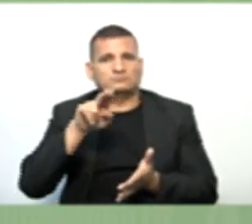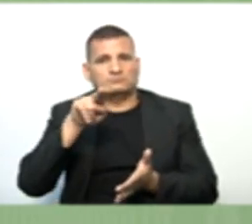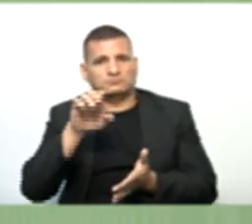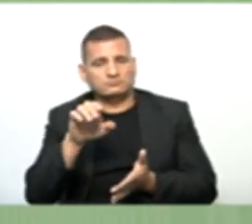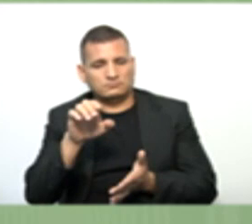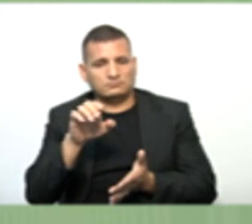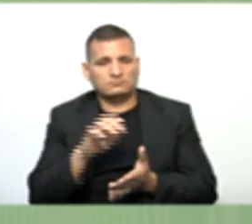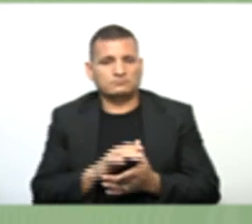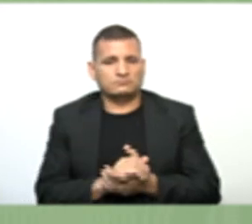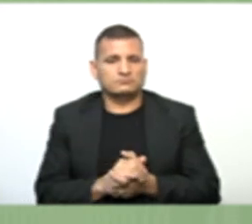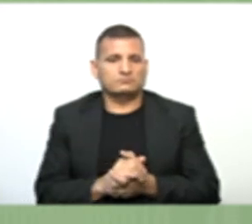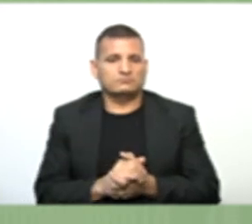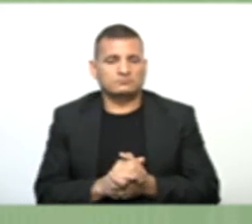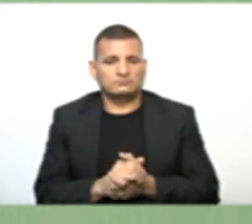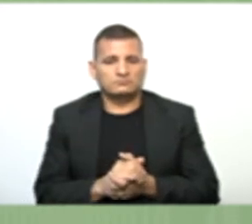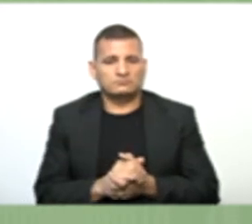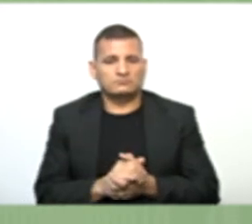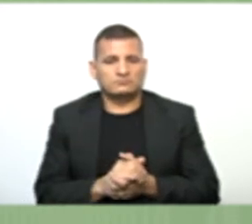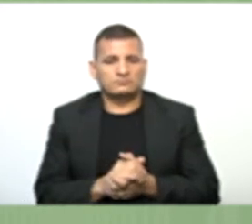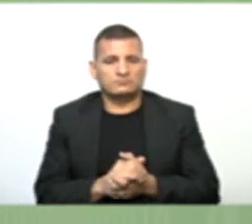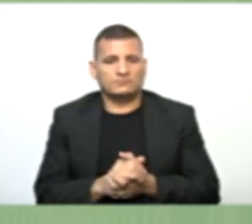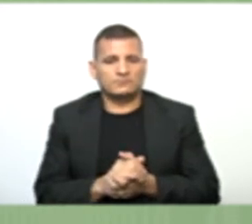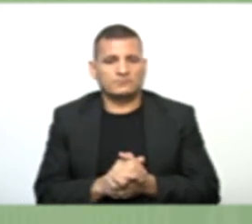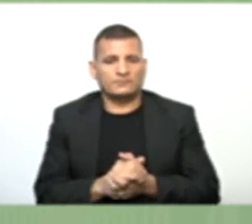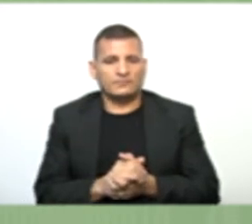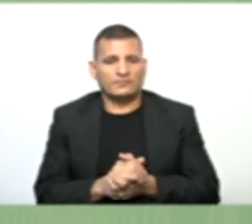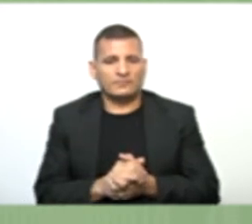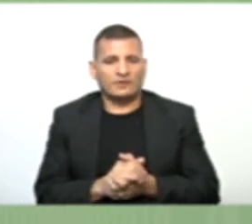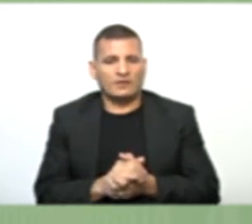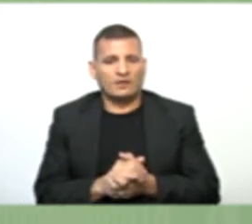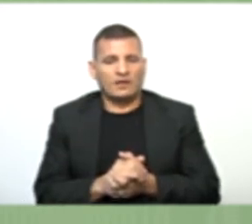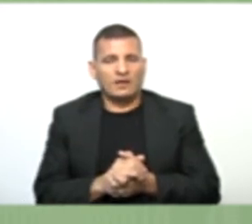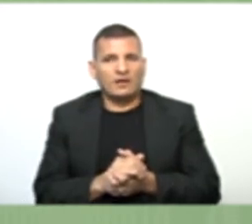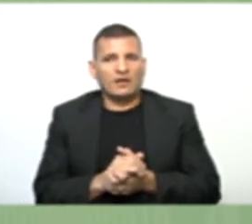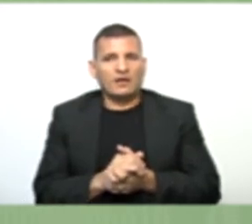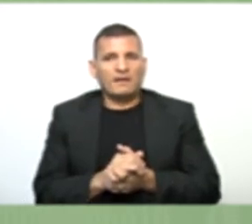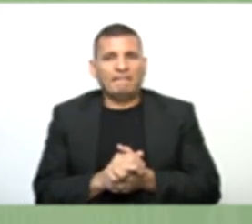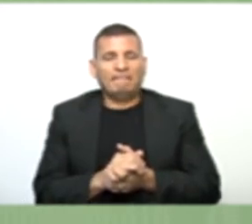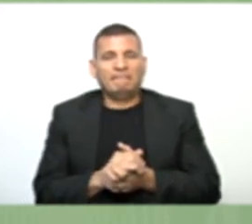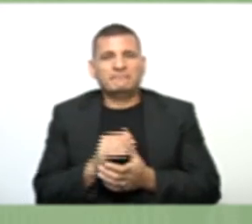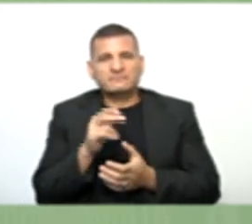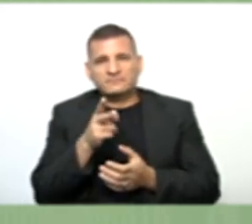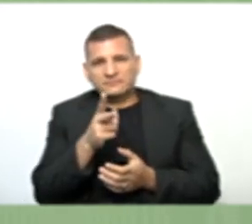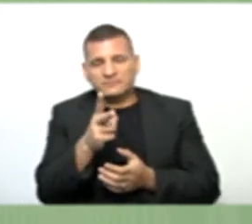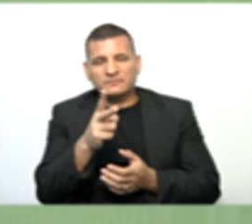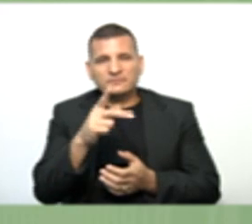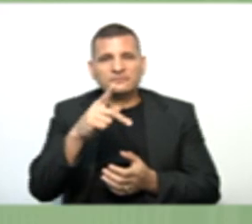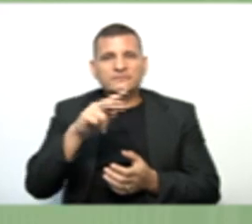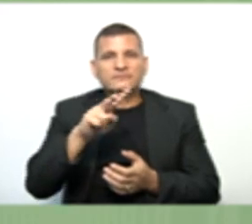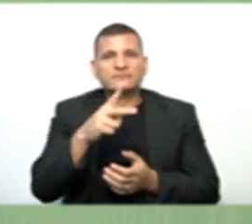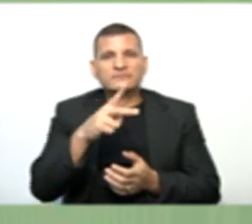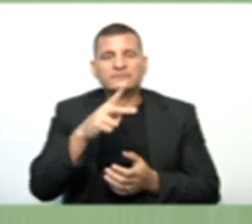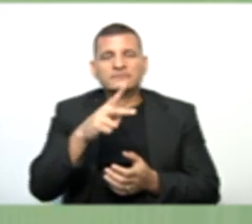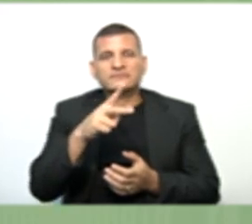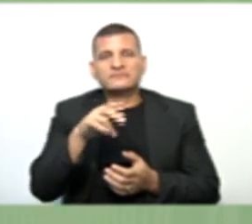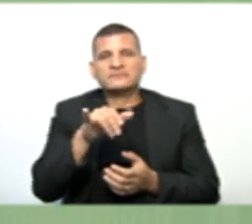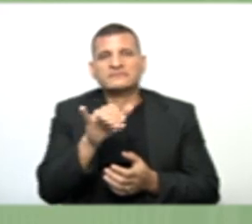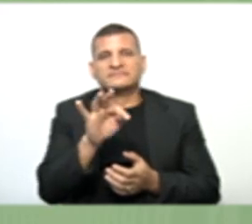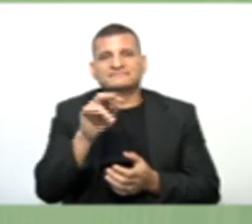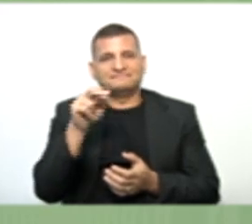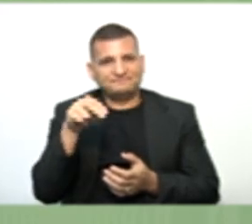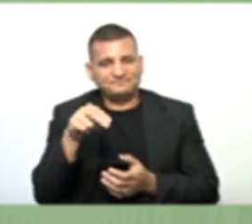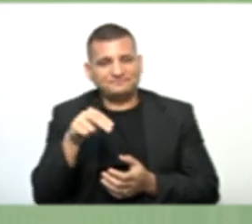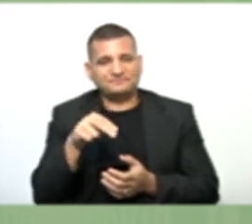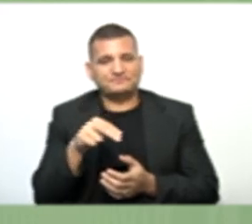Tá? Deixa eu escrever aqui corretamente para a gente não confundir depois. Ó. Sempre em Python, né, o true, ele vai